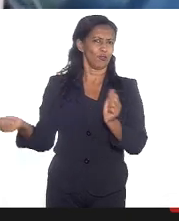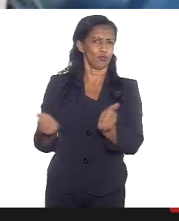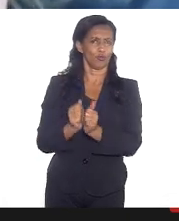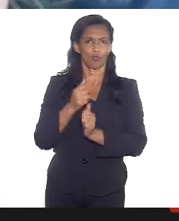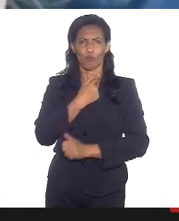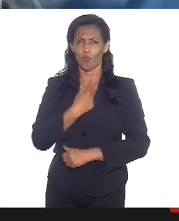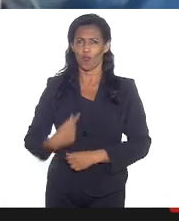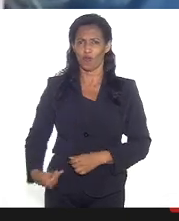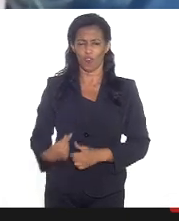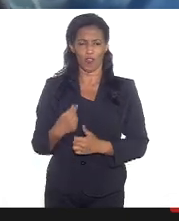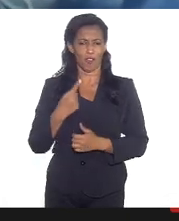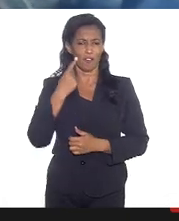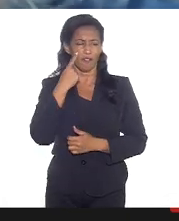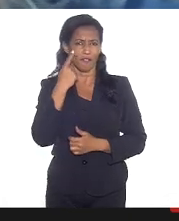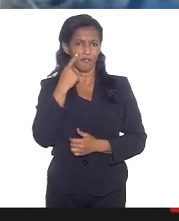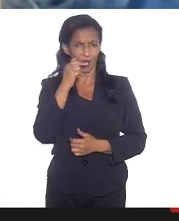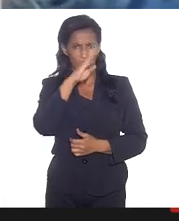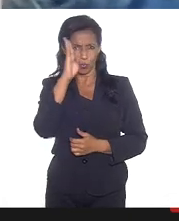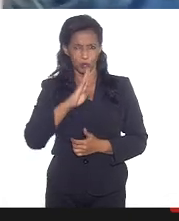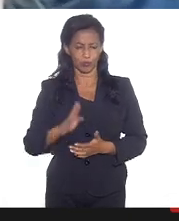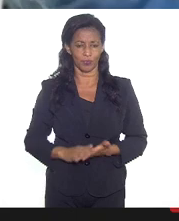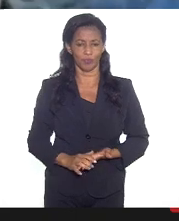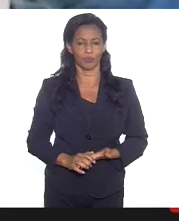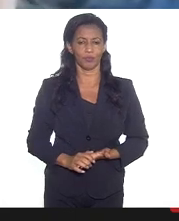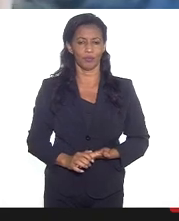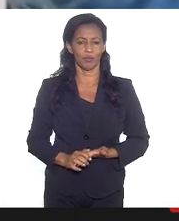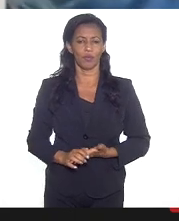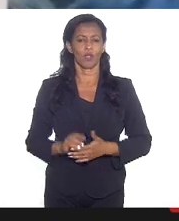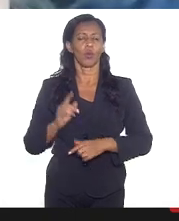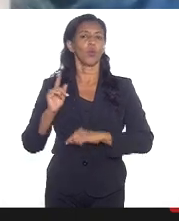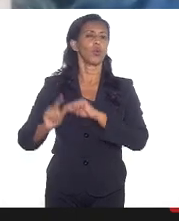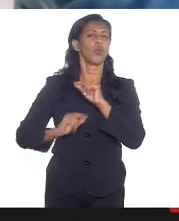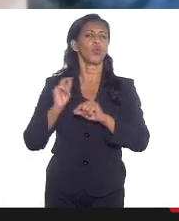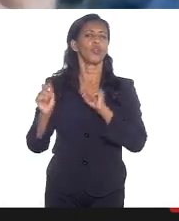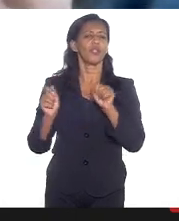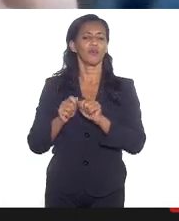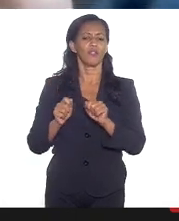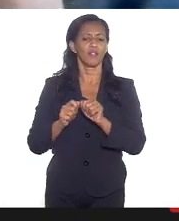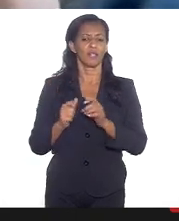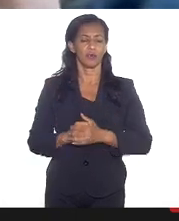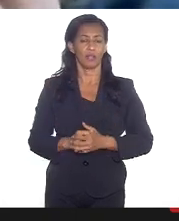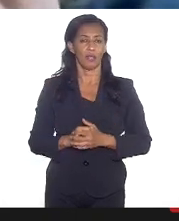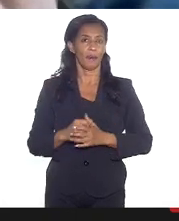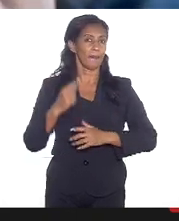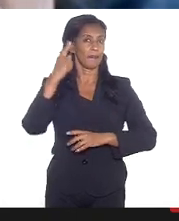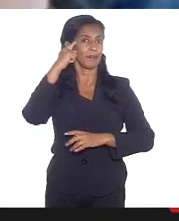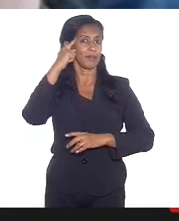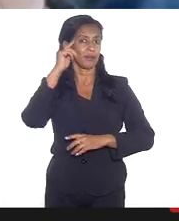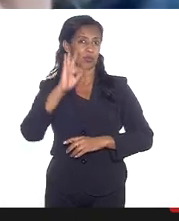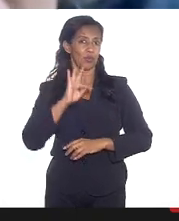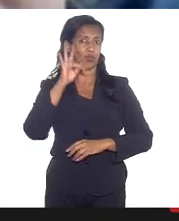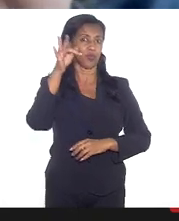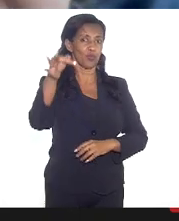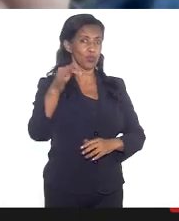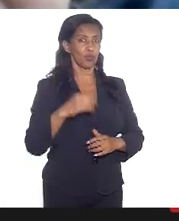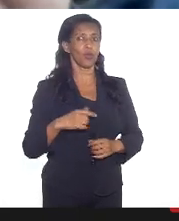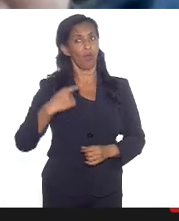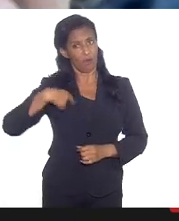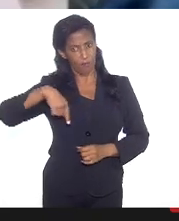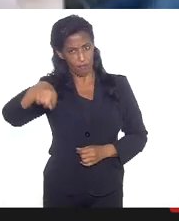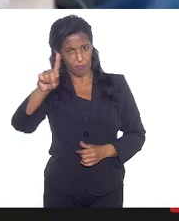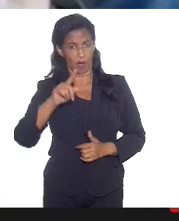subreptícias de extinguir a ferrovia no Brasil. O que fazíamos? Prevemos o futuro. Vamos para a